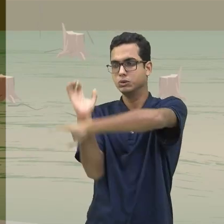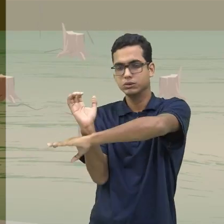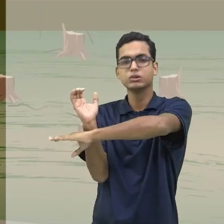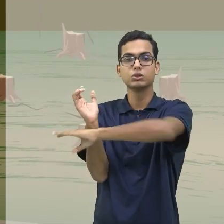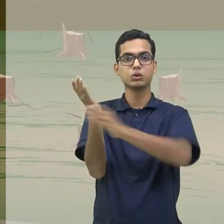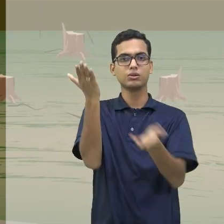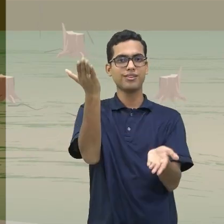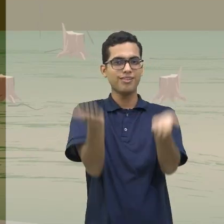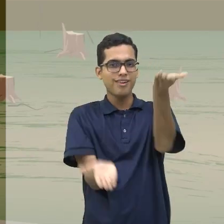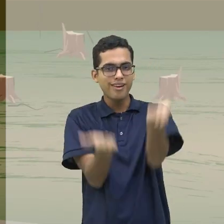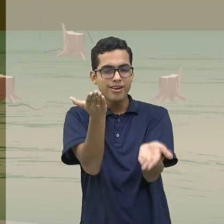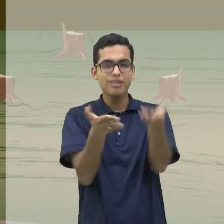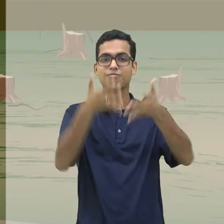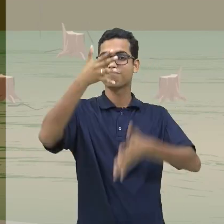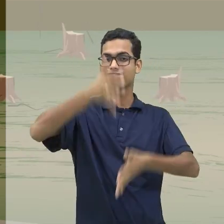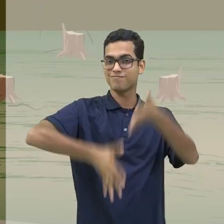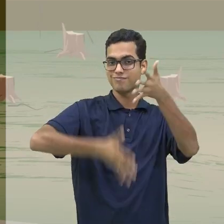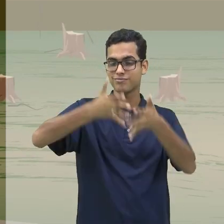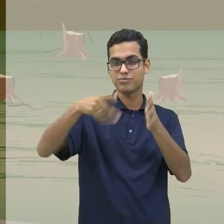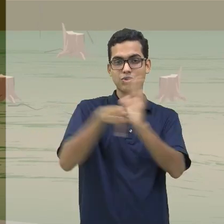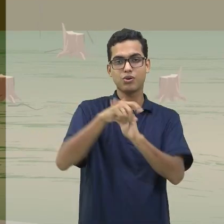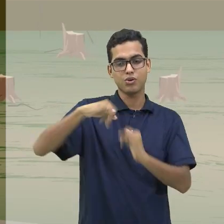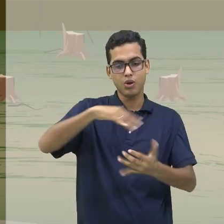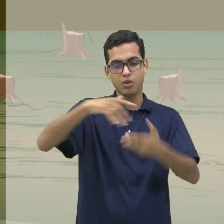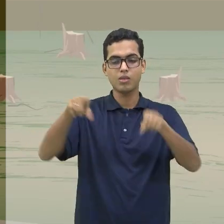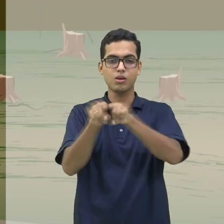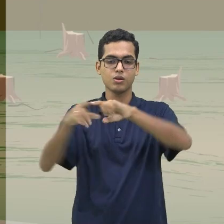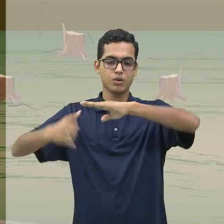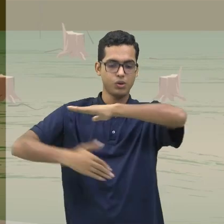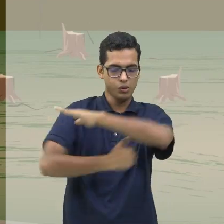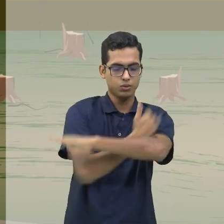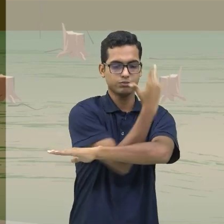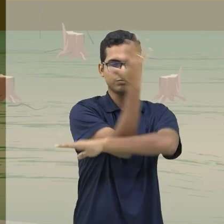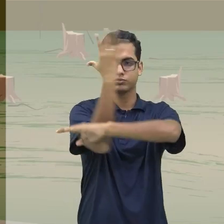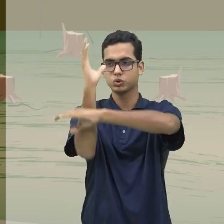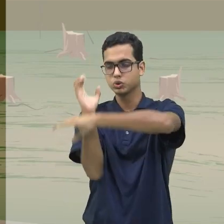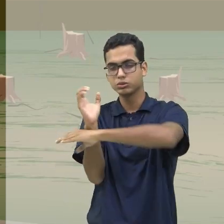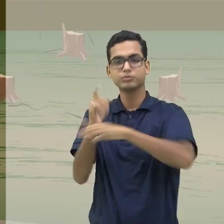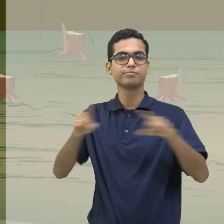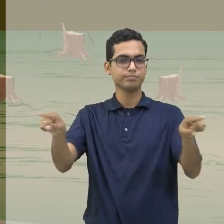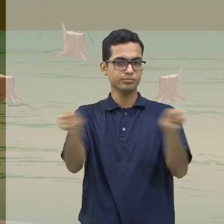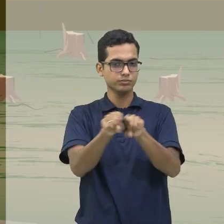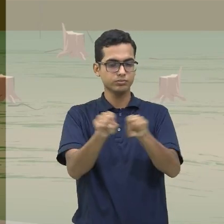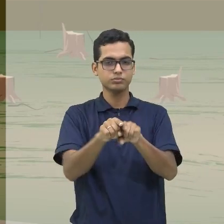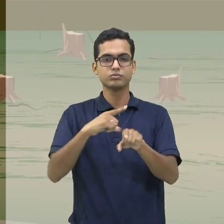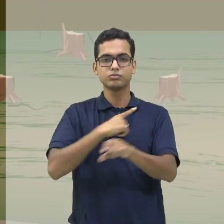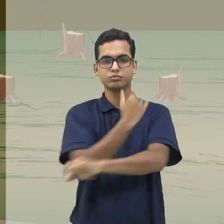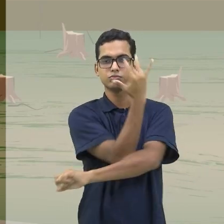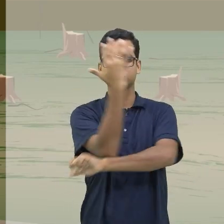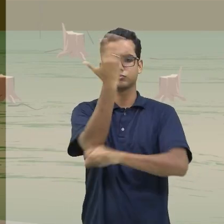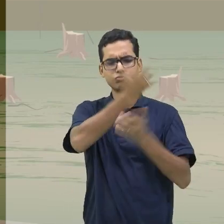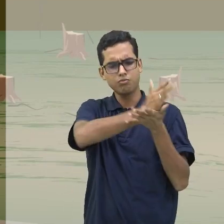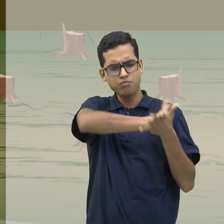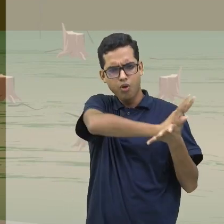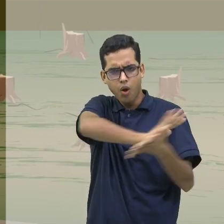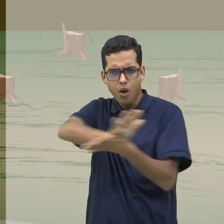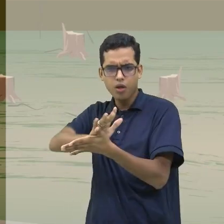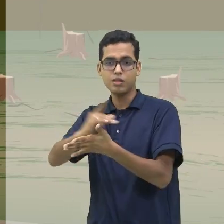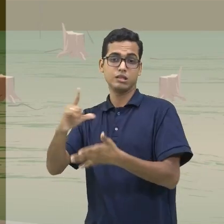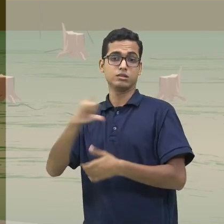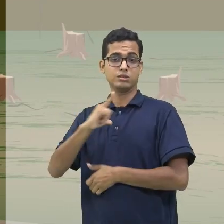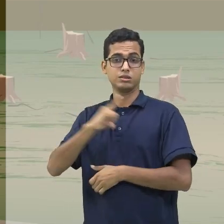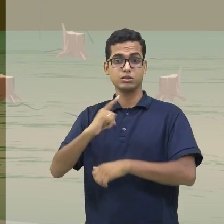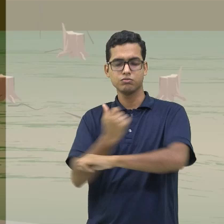como um todo. Por exemplo, através dos desmatamentos. Vejam só, onde antes aqui a gente tinha uma floresta